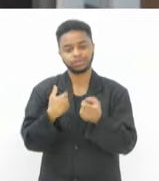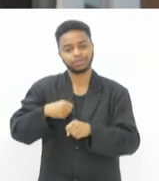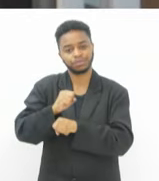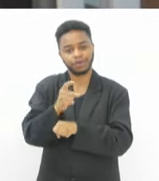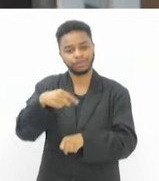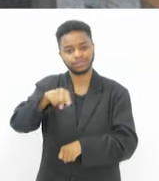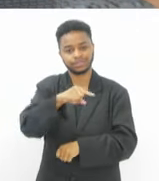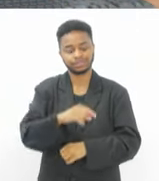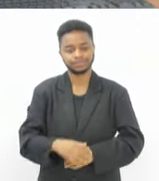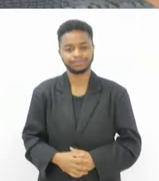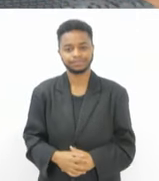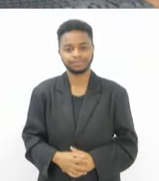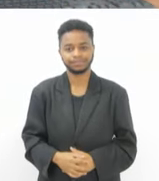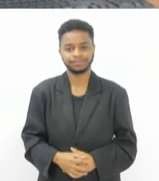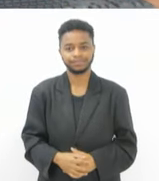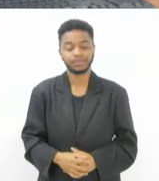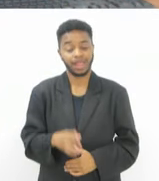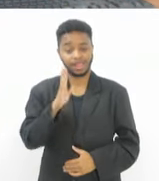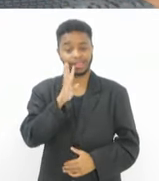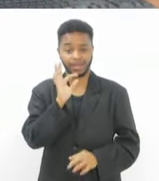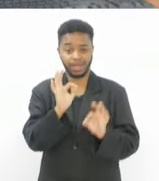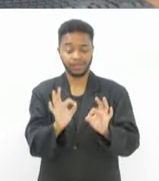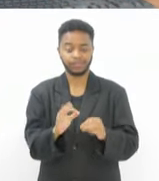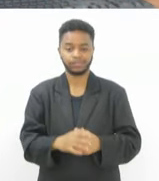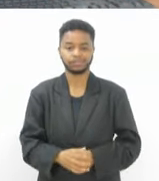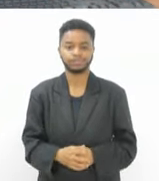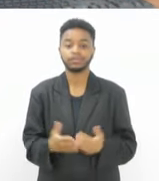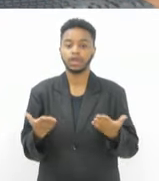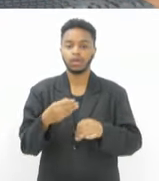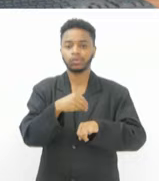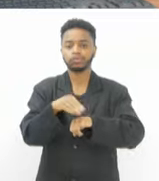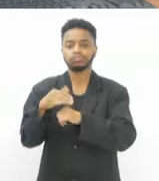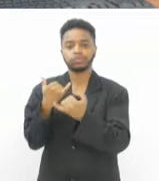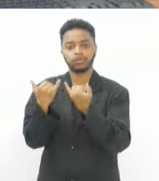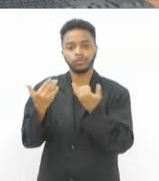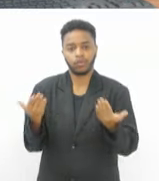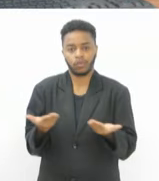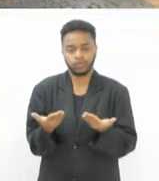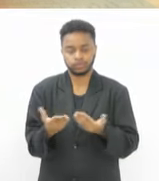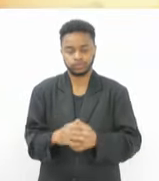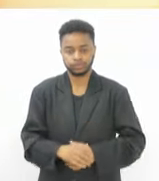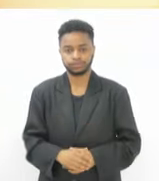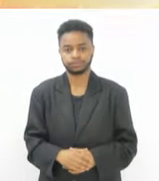vocês. É bem legal. Vamos ao nosso giro de notícias de hoje.